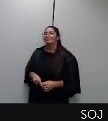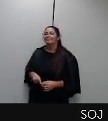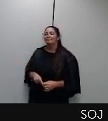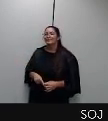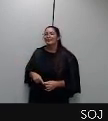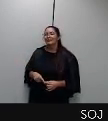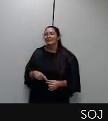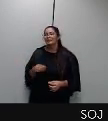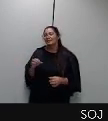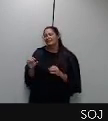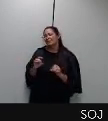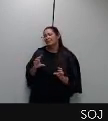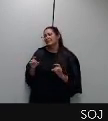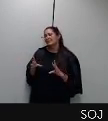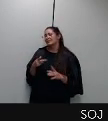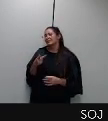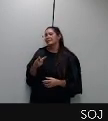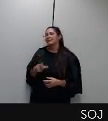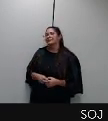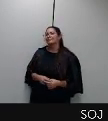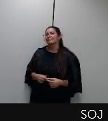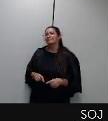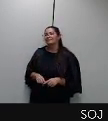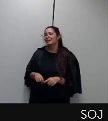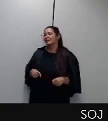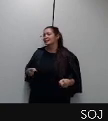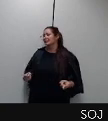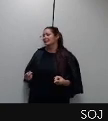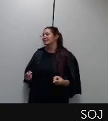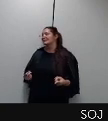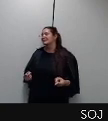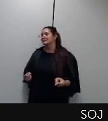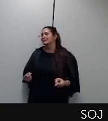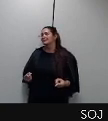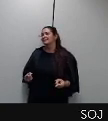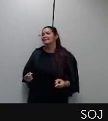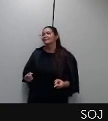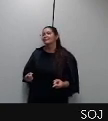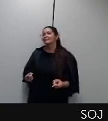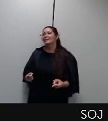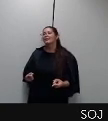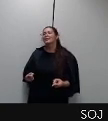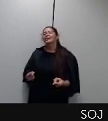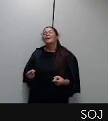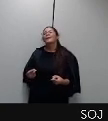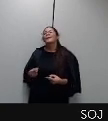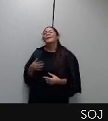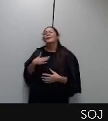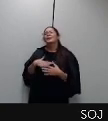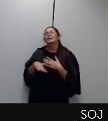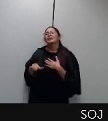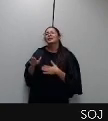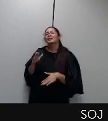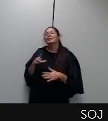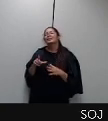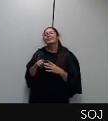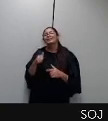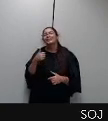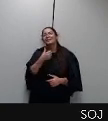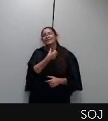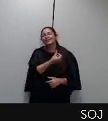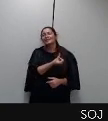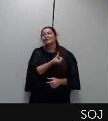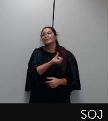sofás mas jeito nenhum olha aqui o que eu digo aqui ó 96 a doutrina jurídica